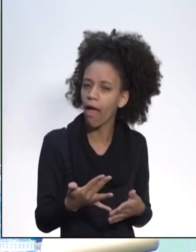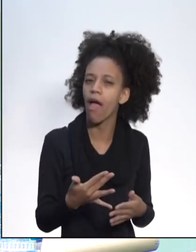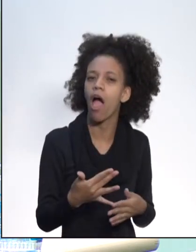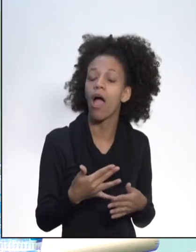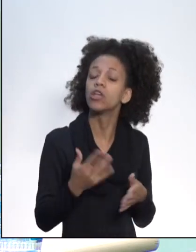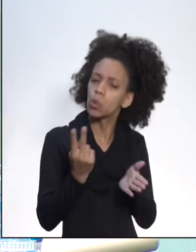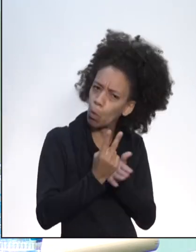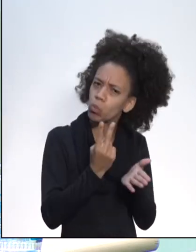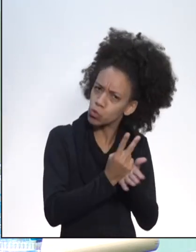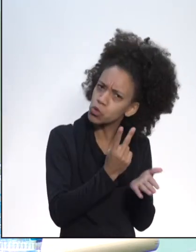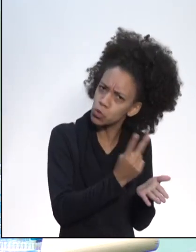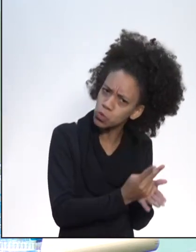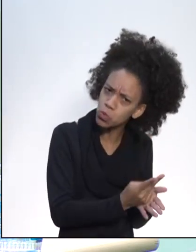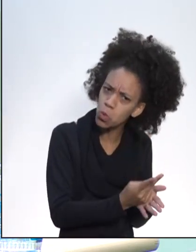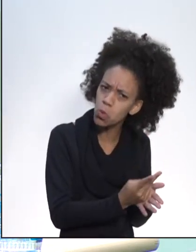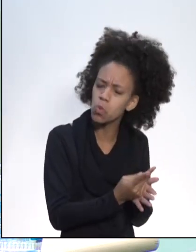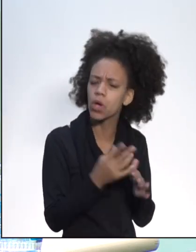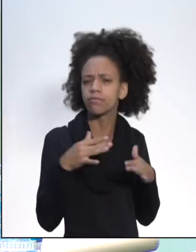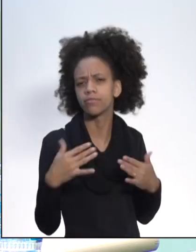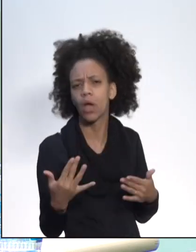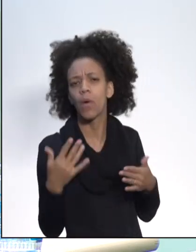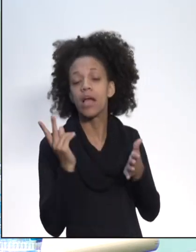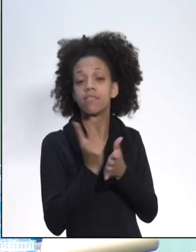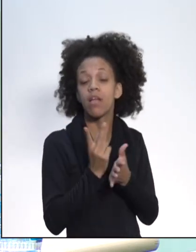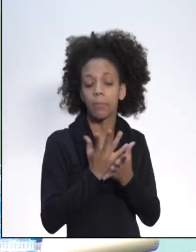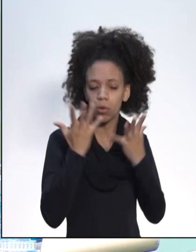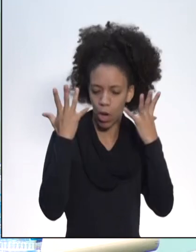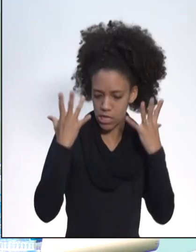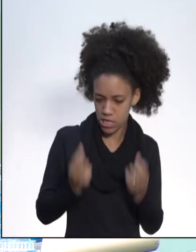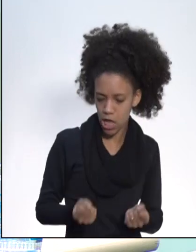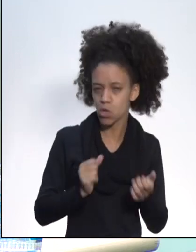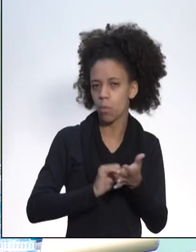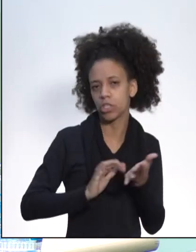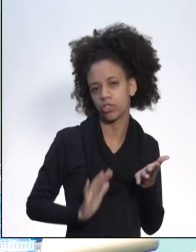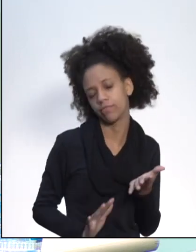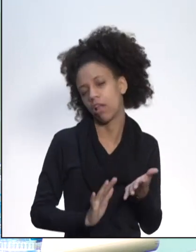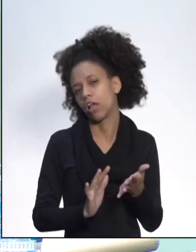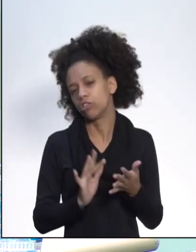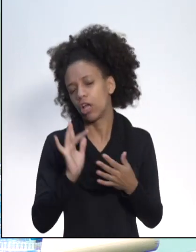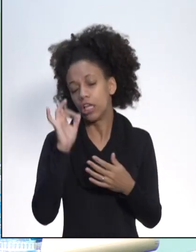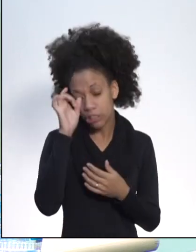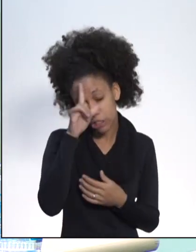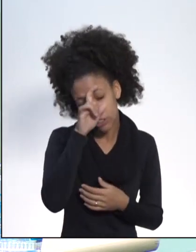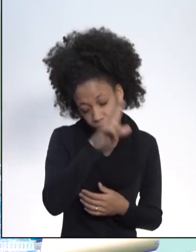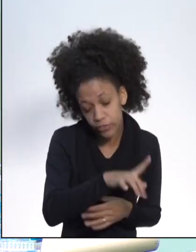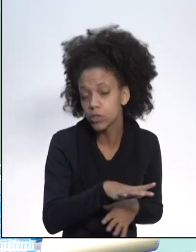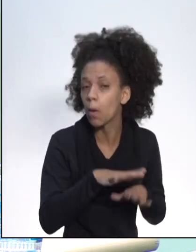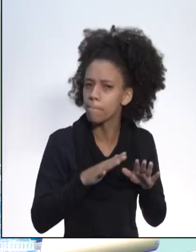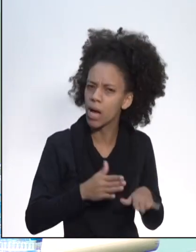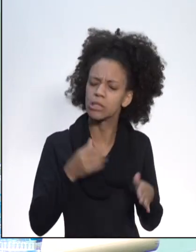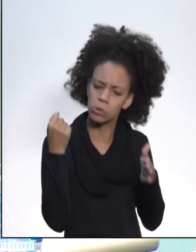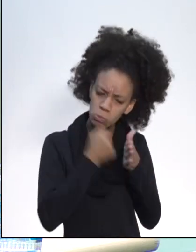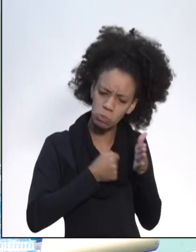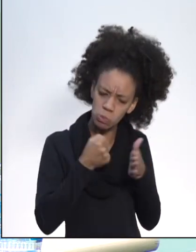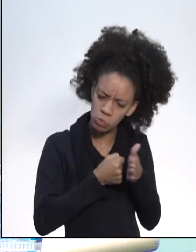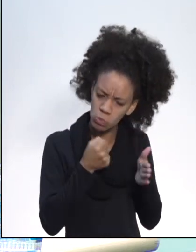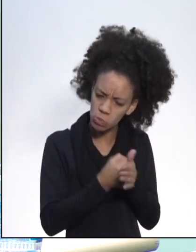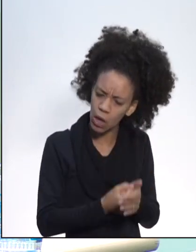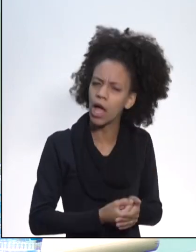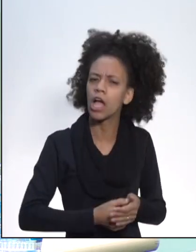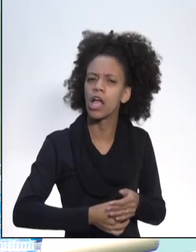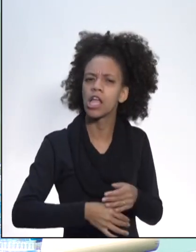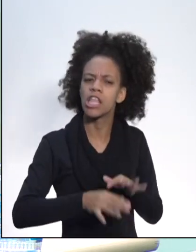continuo sendo. Então, sempre que eu assumo uma tarefa, mesmo que seja difícil, eu vou até o fim e completo